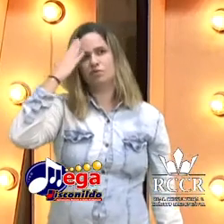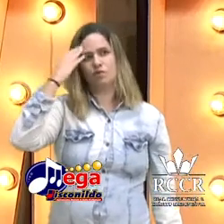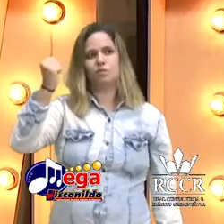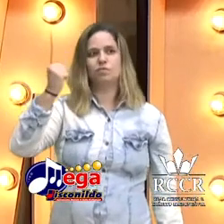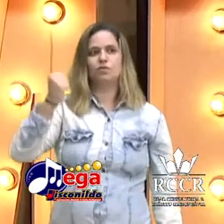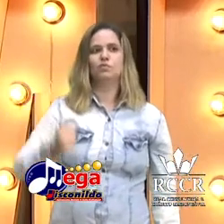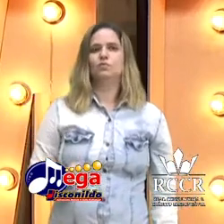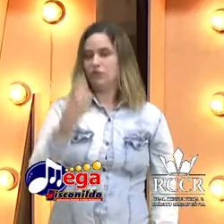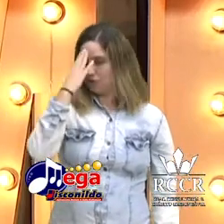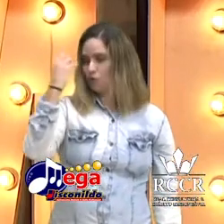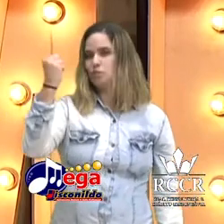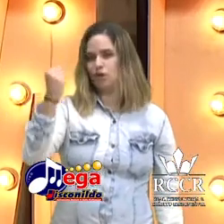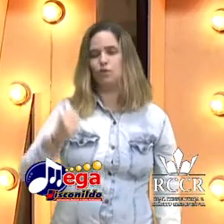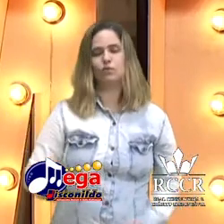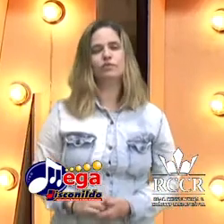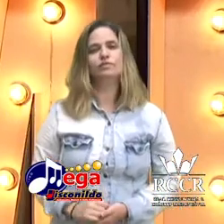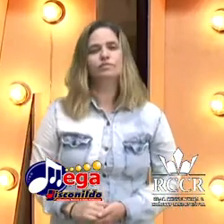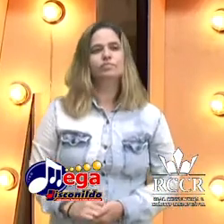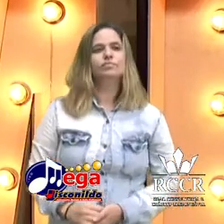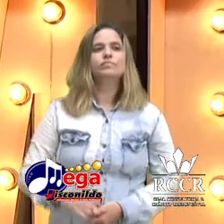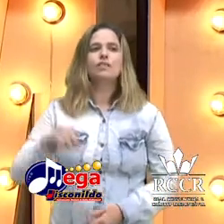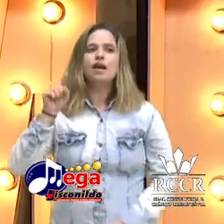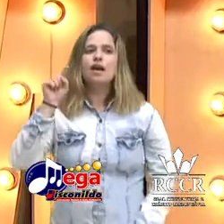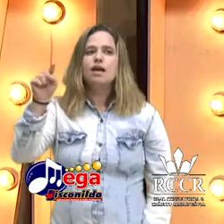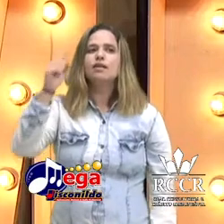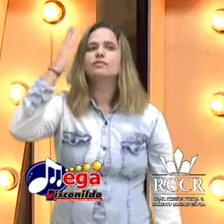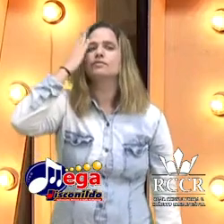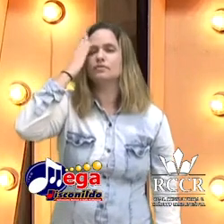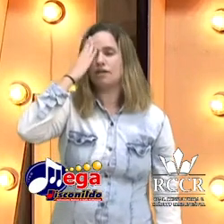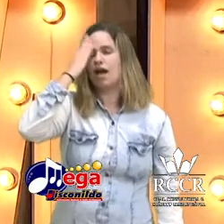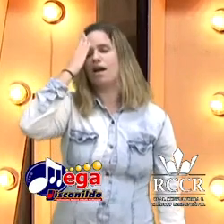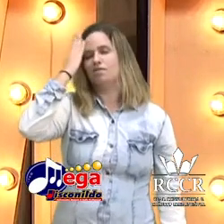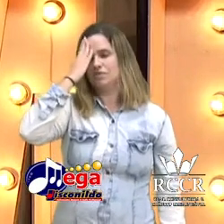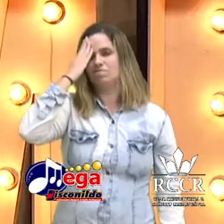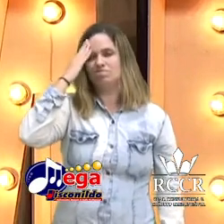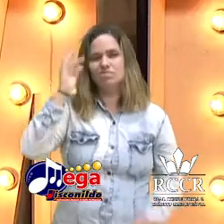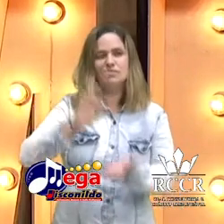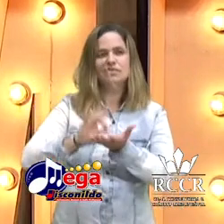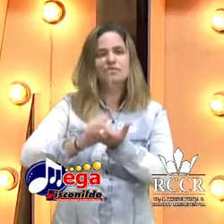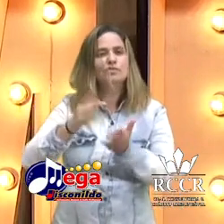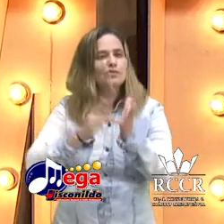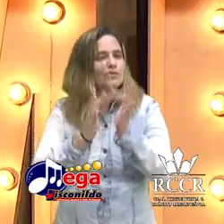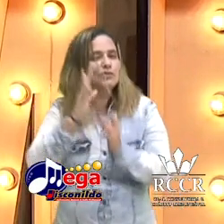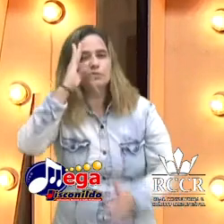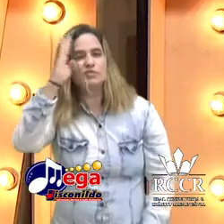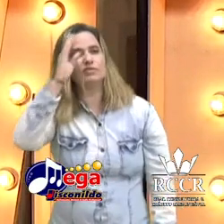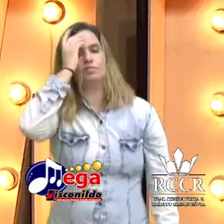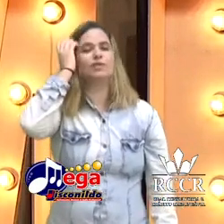ele foi o maior sábio da terra, depois de Jesus. Ele teve toda a sabedoria do